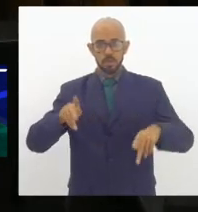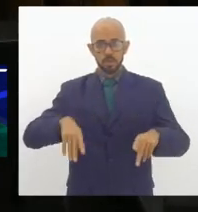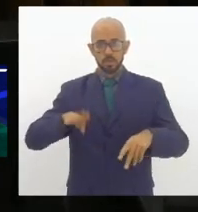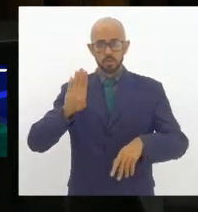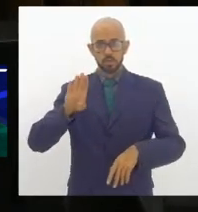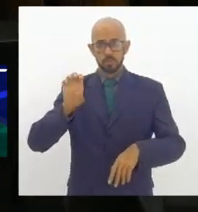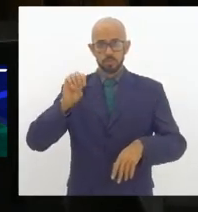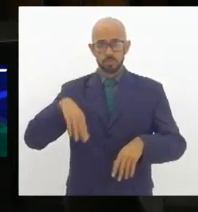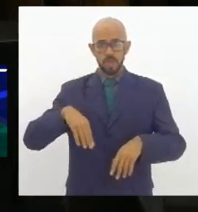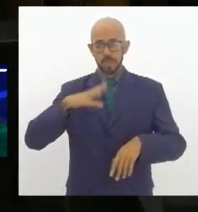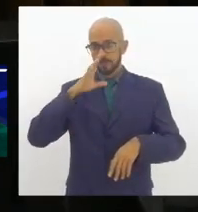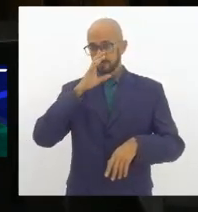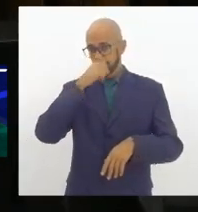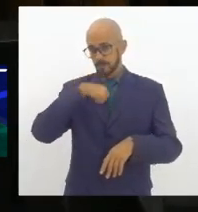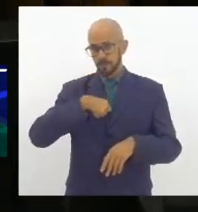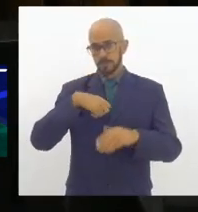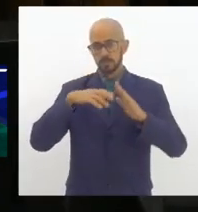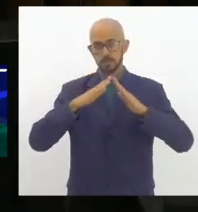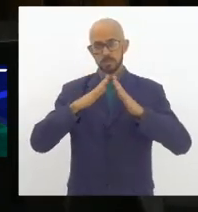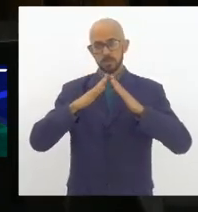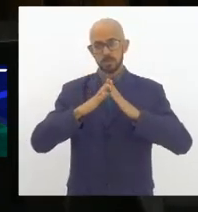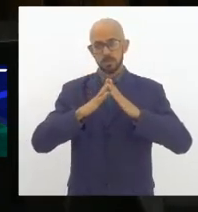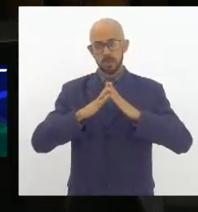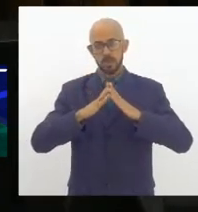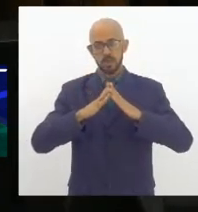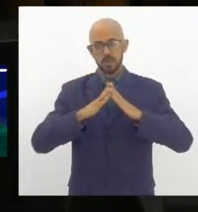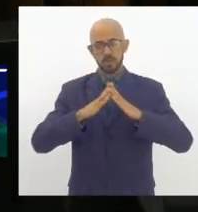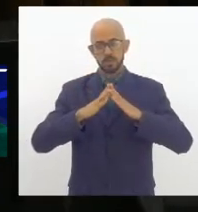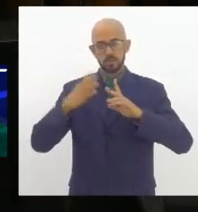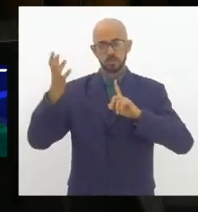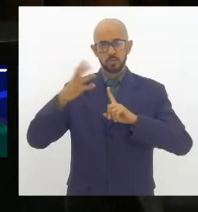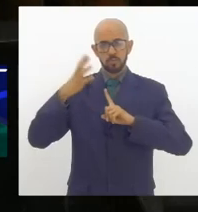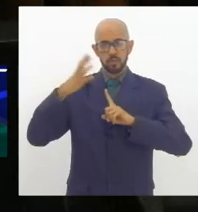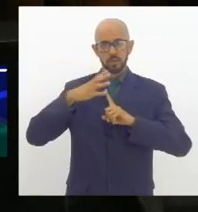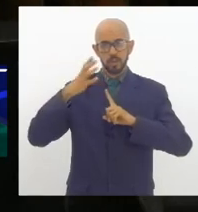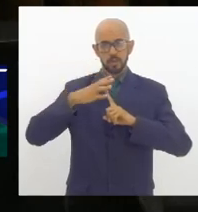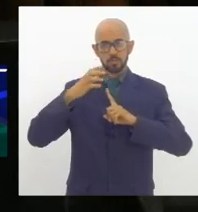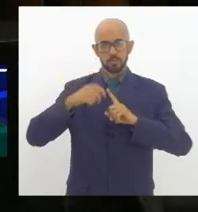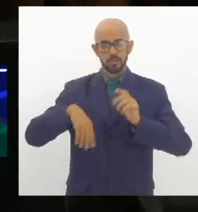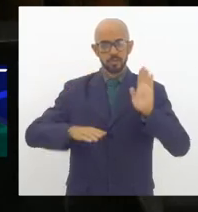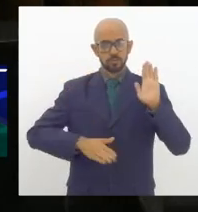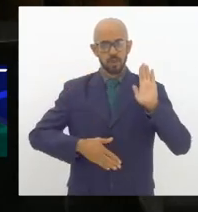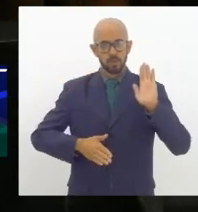em morar lá são oprimidos por esses vagabundo traficantes